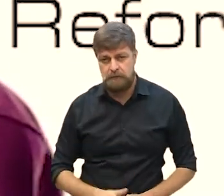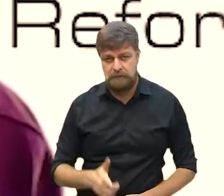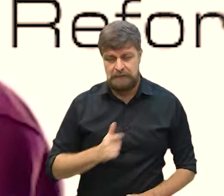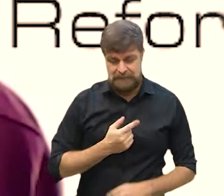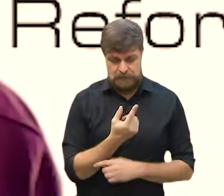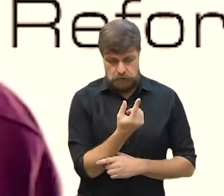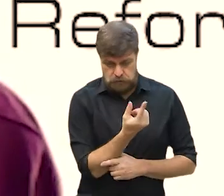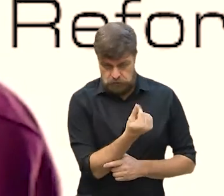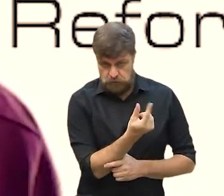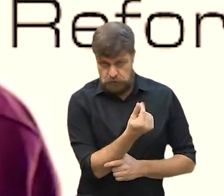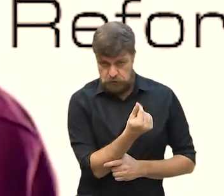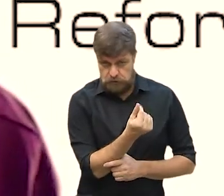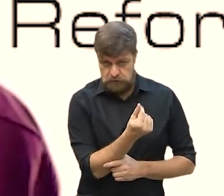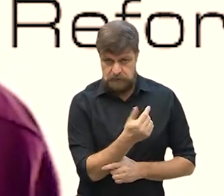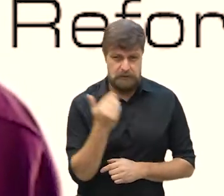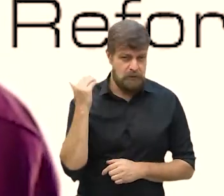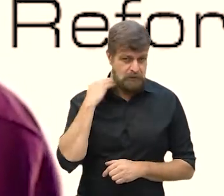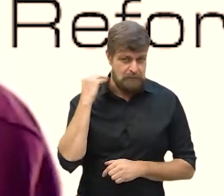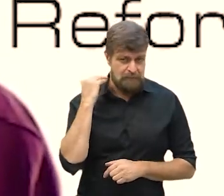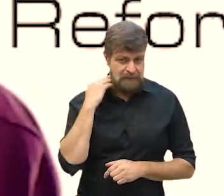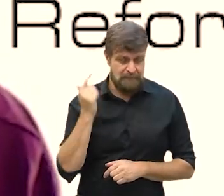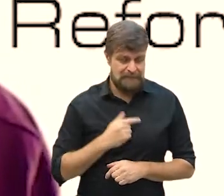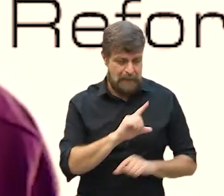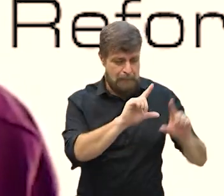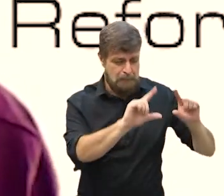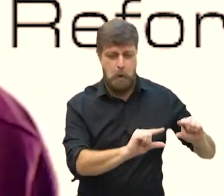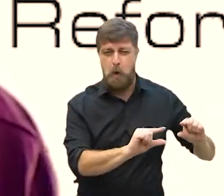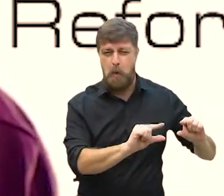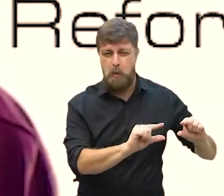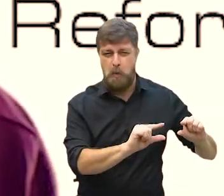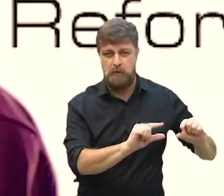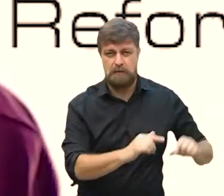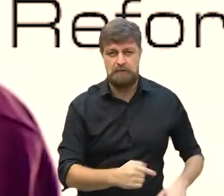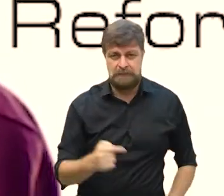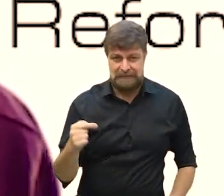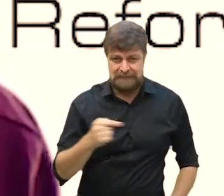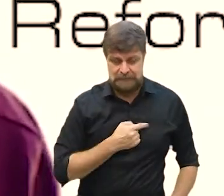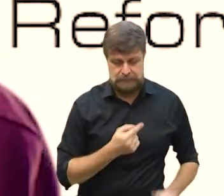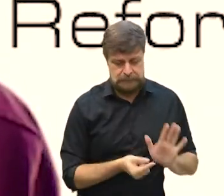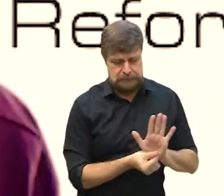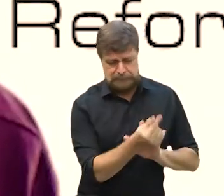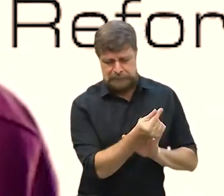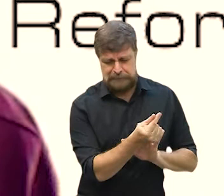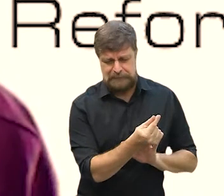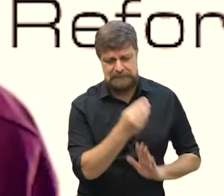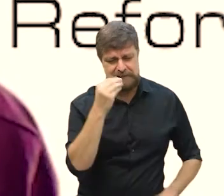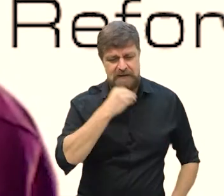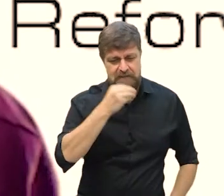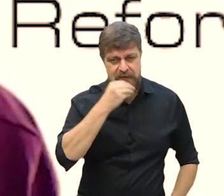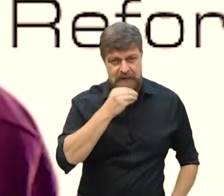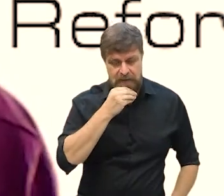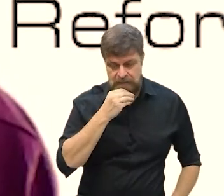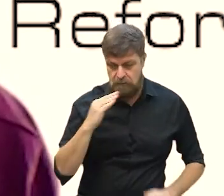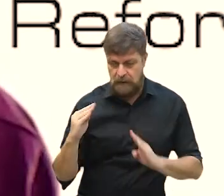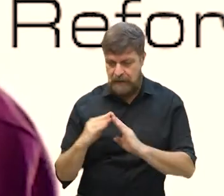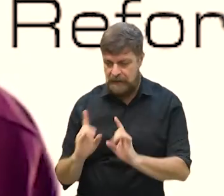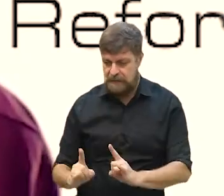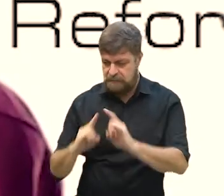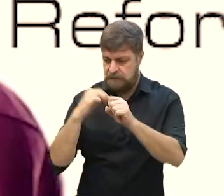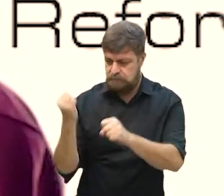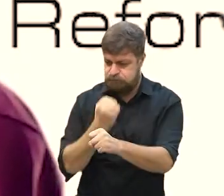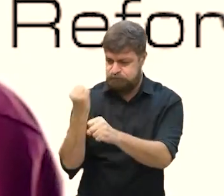os investimentos financeiros, aplicações financeiras rendem pouco, né? Esse é um dos motivos que faz alavancar a construção